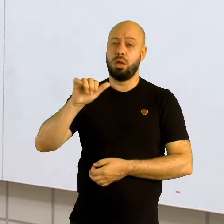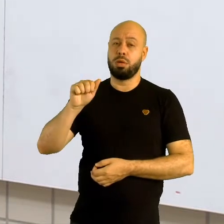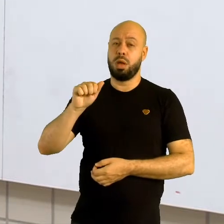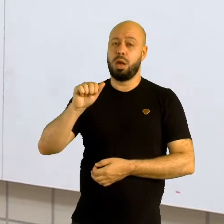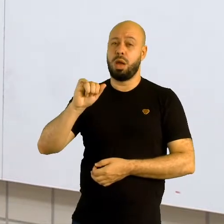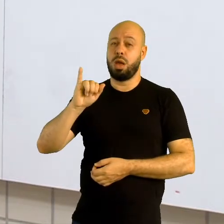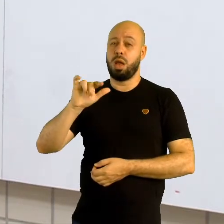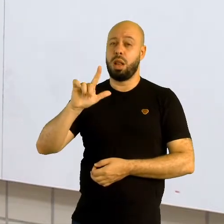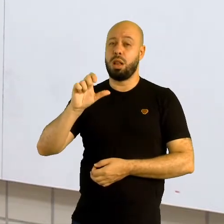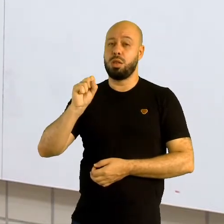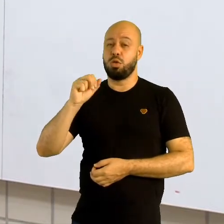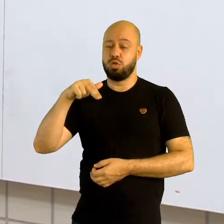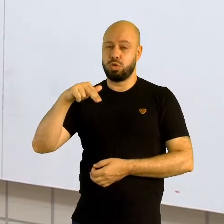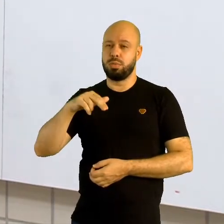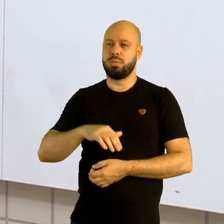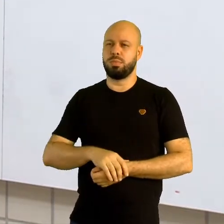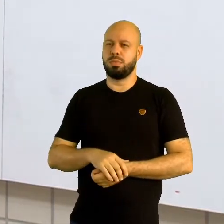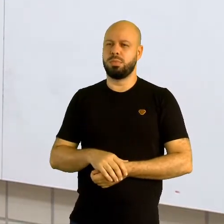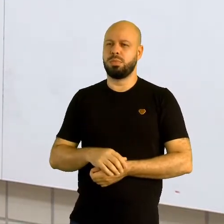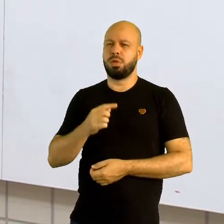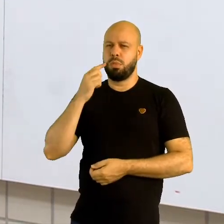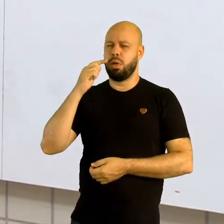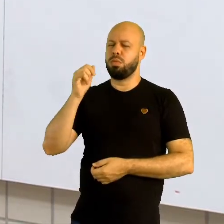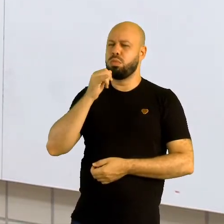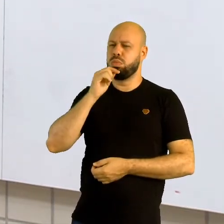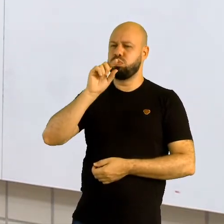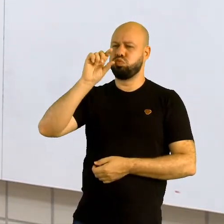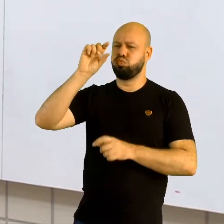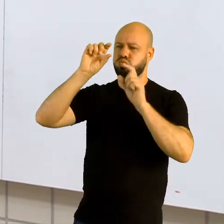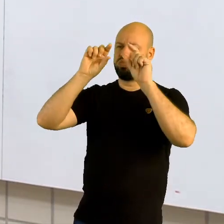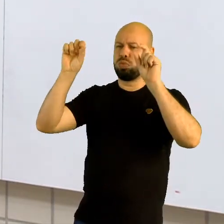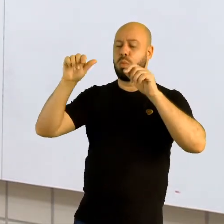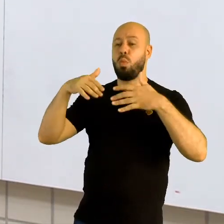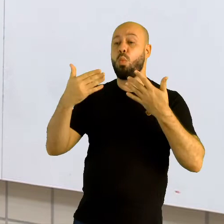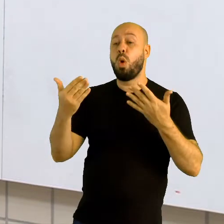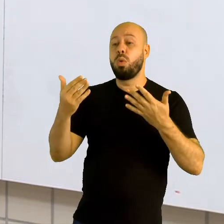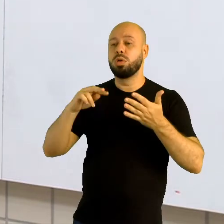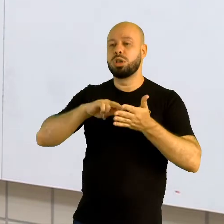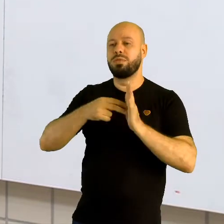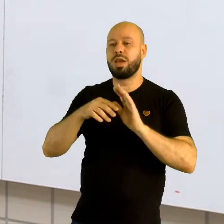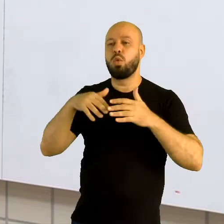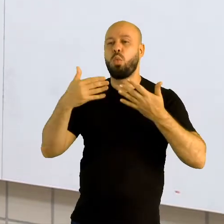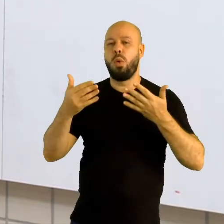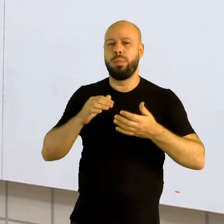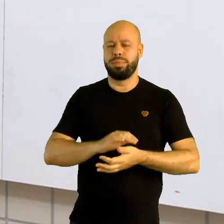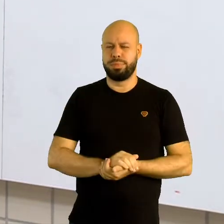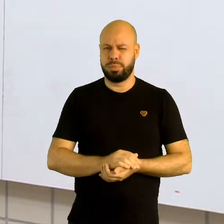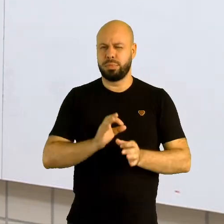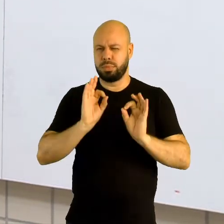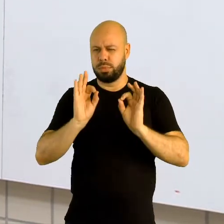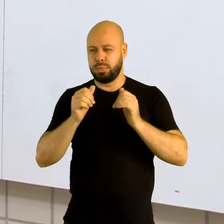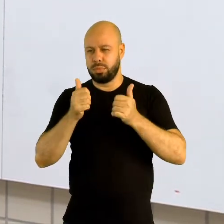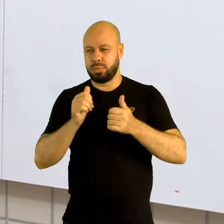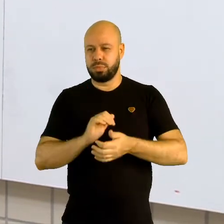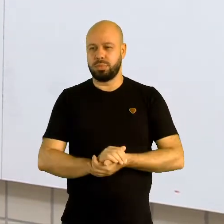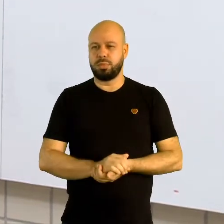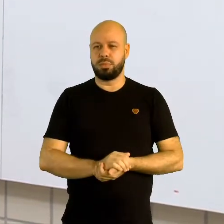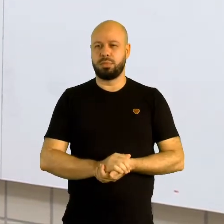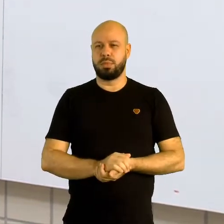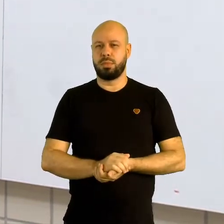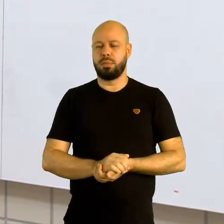exemplo do what no sentido qual. Alright? Agora vamos no